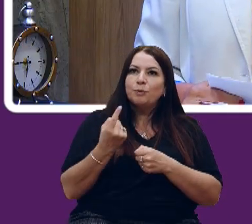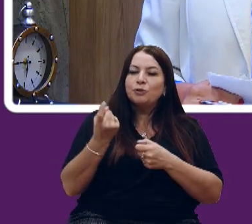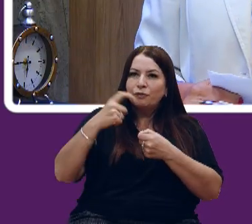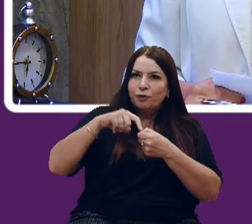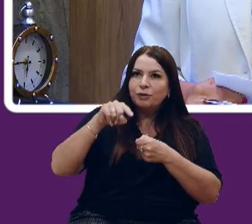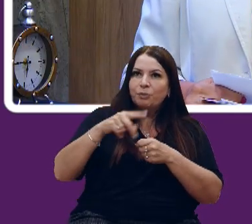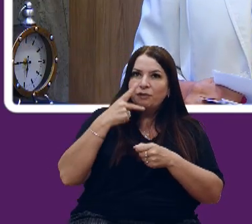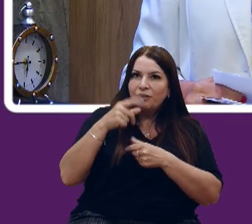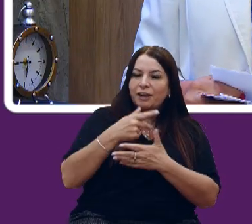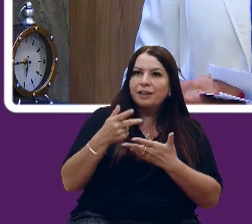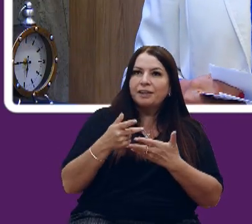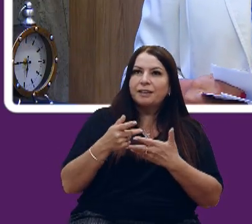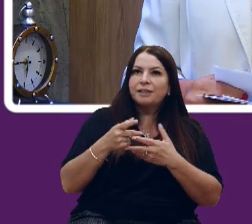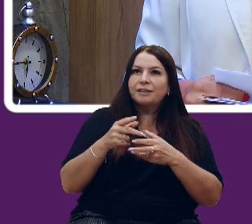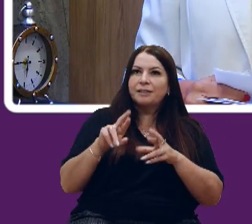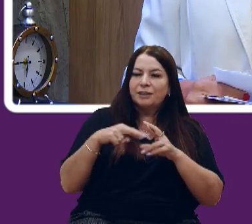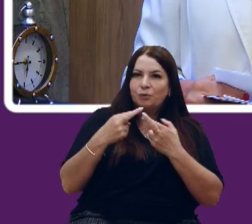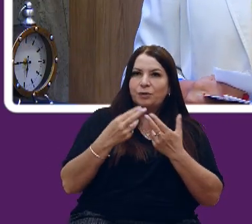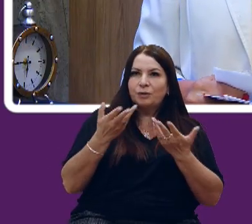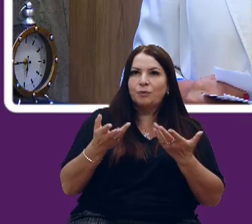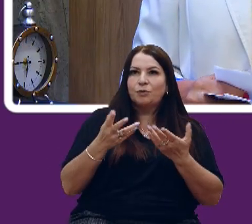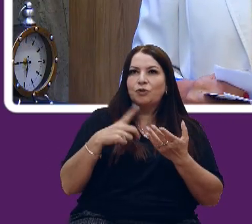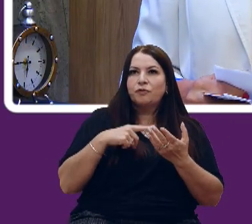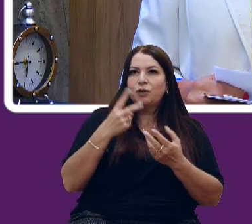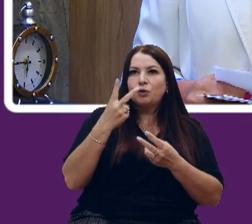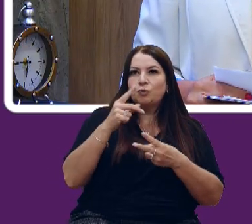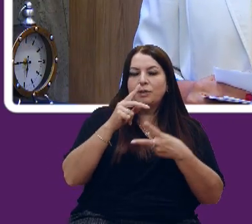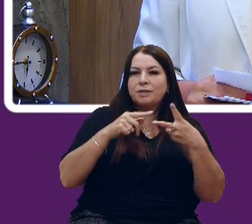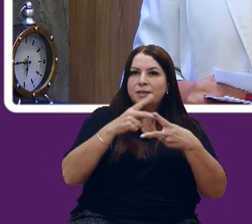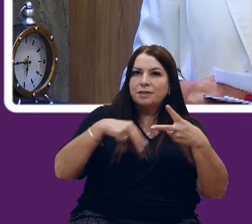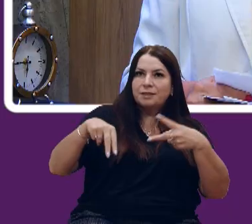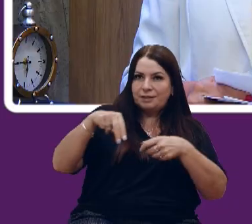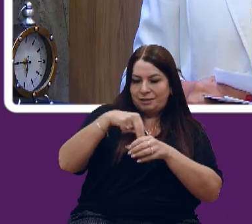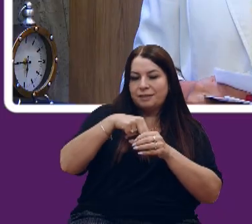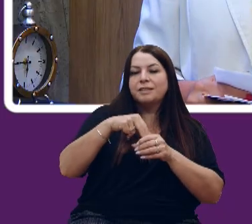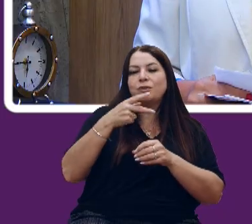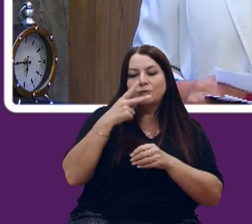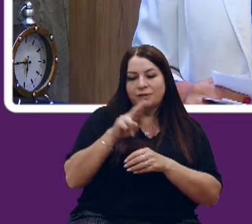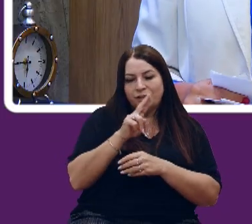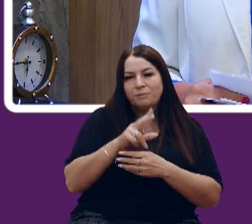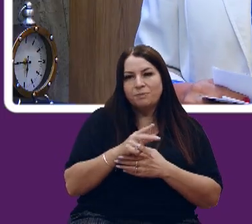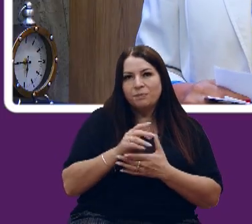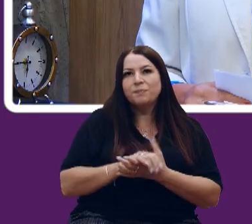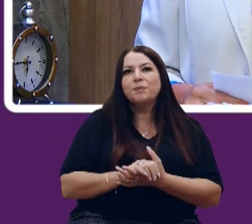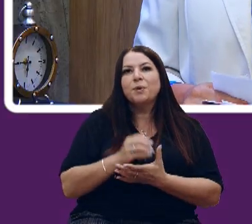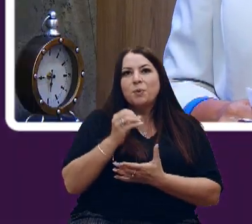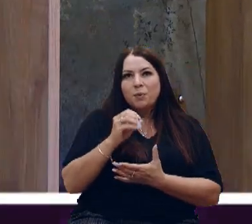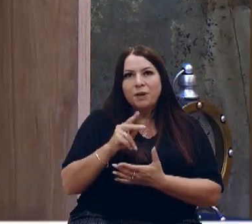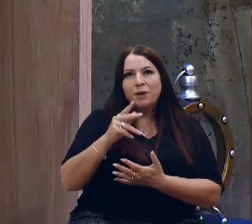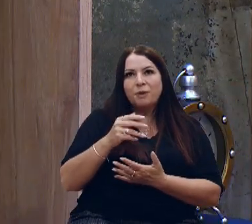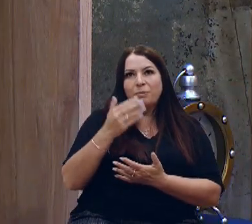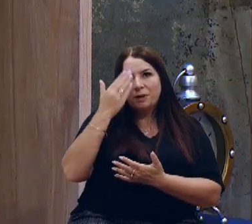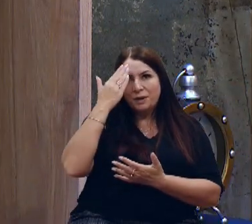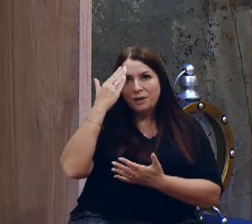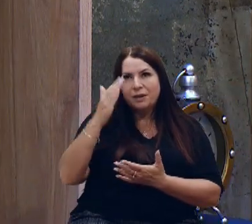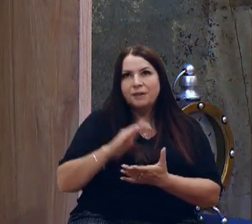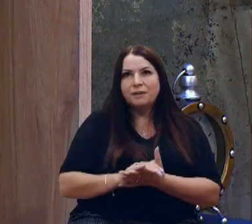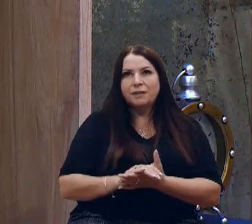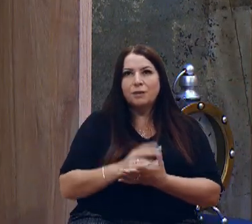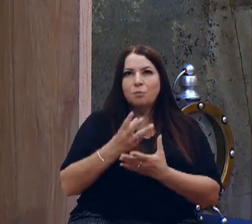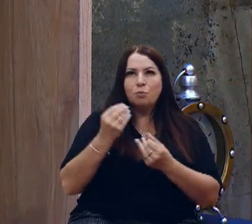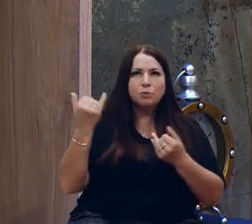volta para falar do grande expediente, onde tivemos 2 parlamentares que utilizaram a tribuna, Vivi. Ok, muito bem, obrigada, Marcelo.